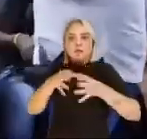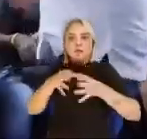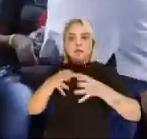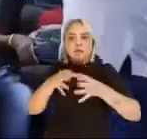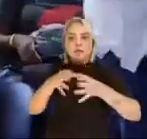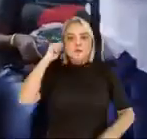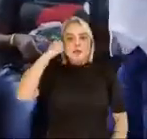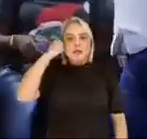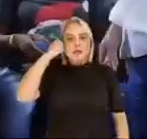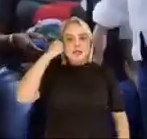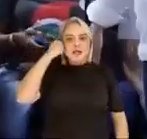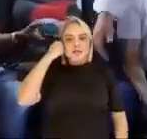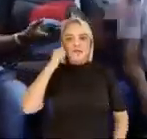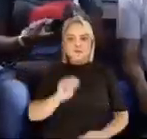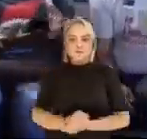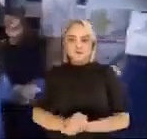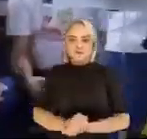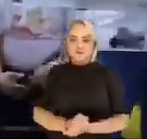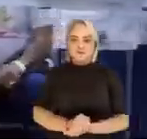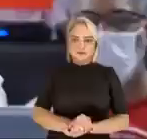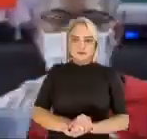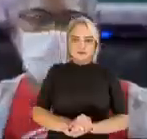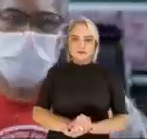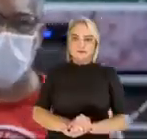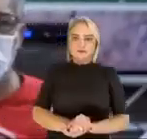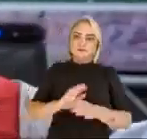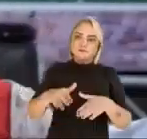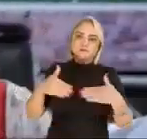Pode ocupar meu lugar ali. Aí,